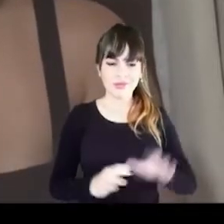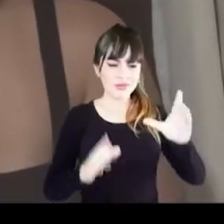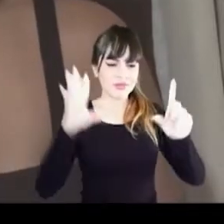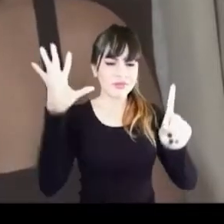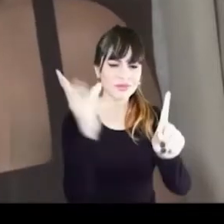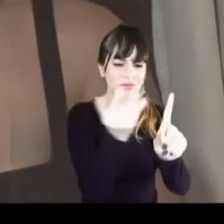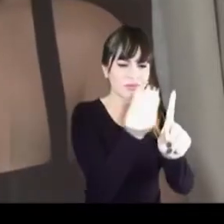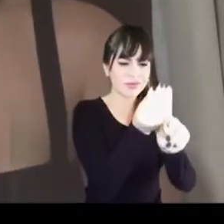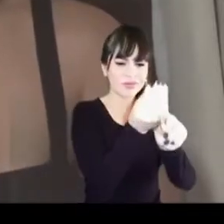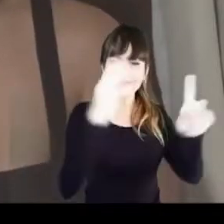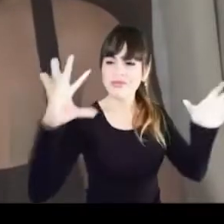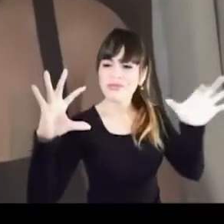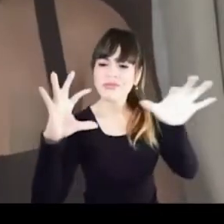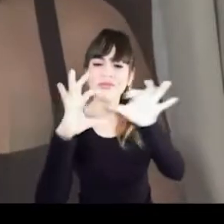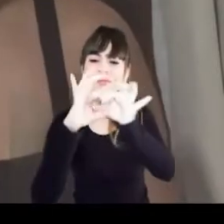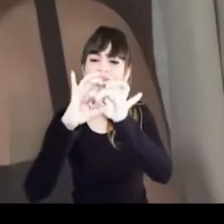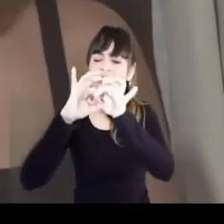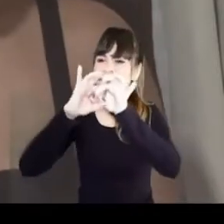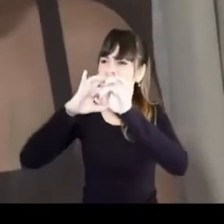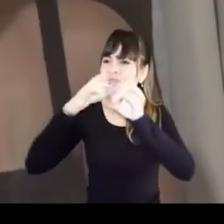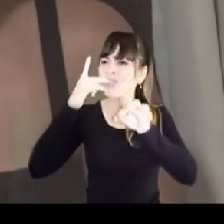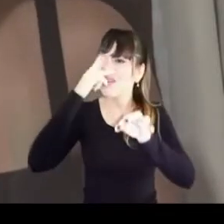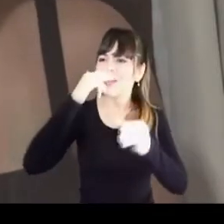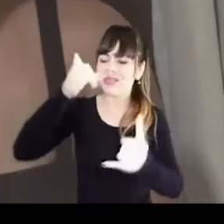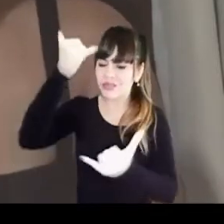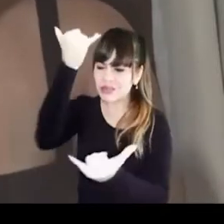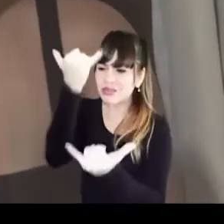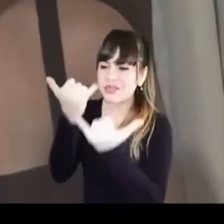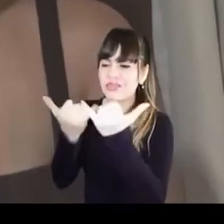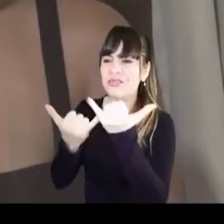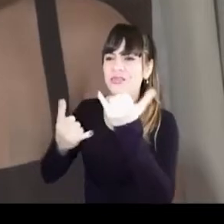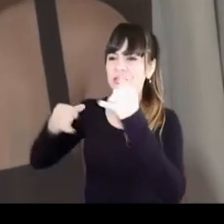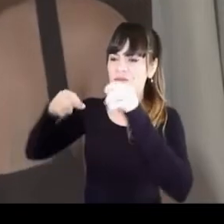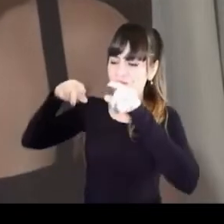artista é o Atlântico,